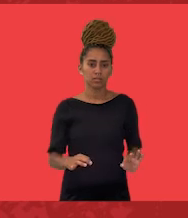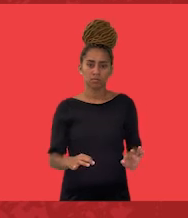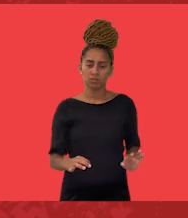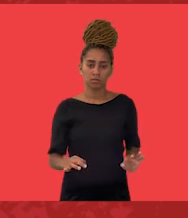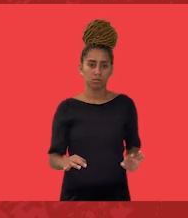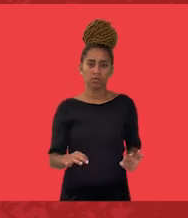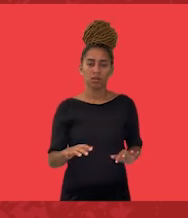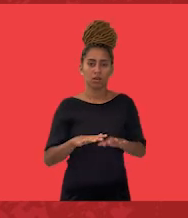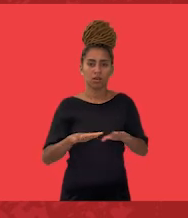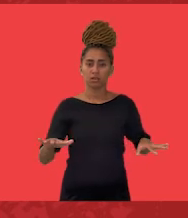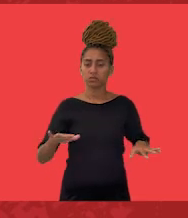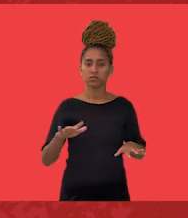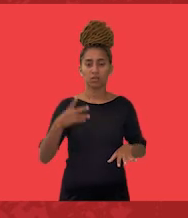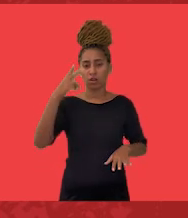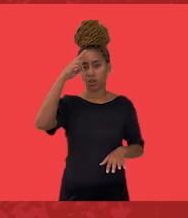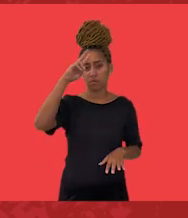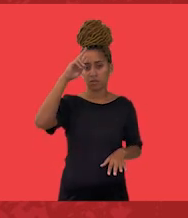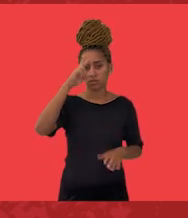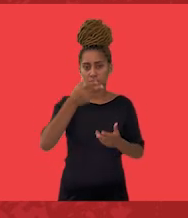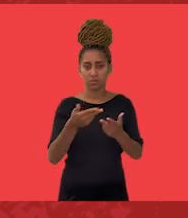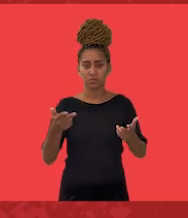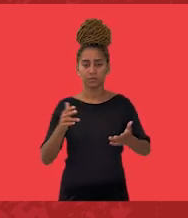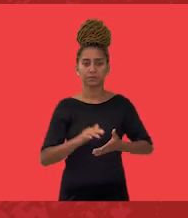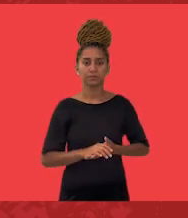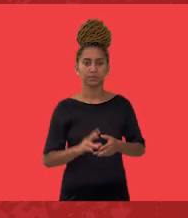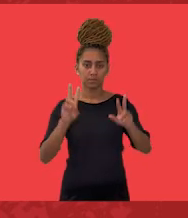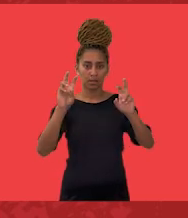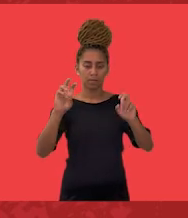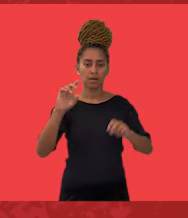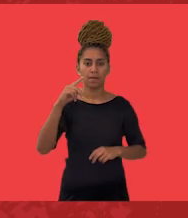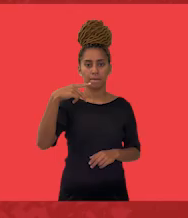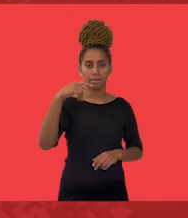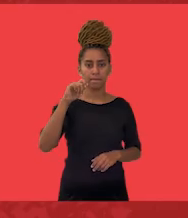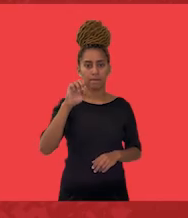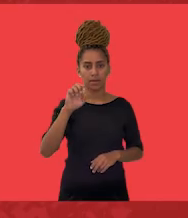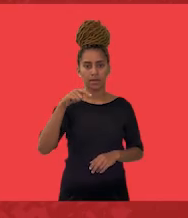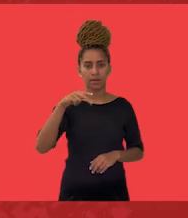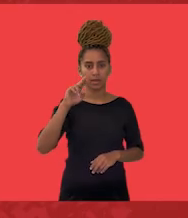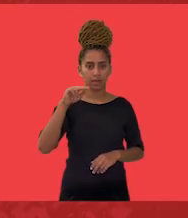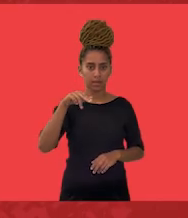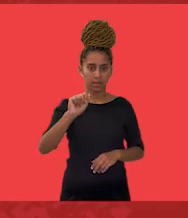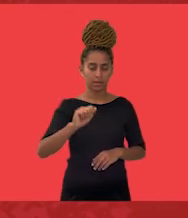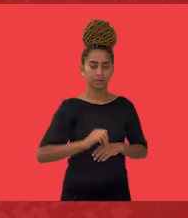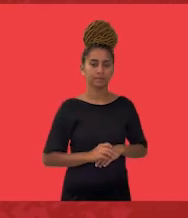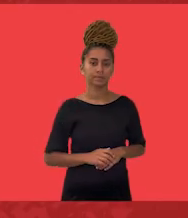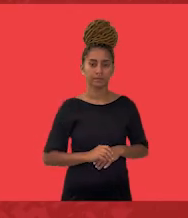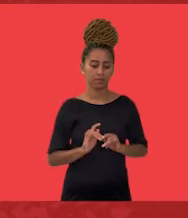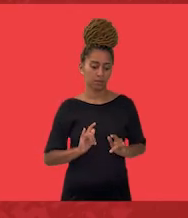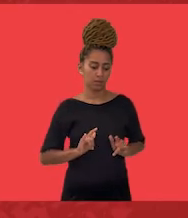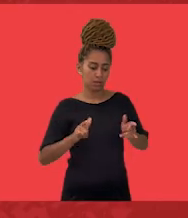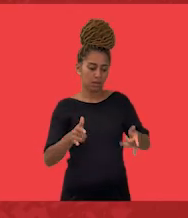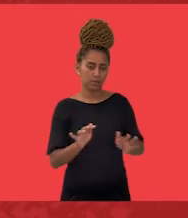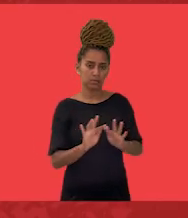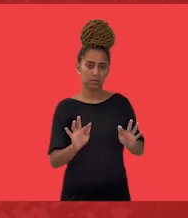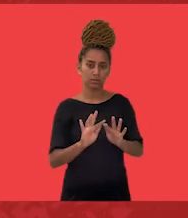contou. Incontáveis passos me separam de você. E precisamente 16